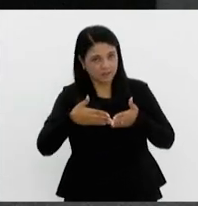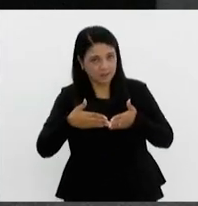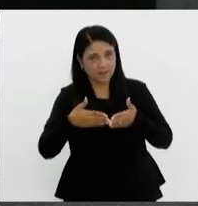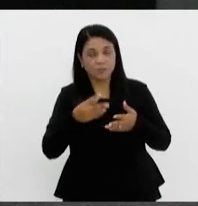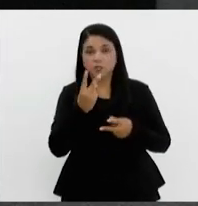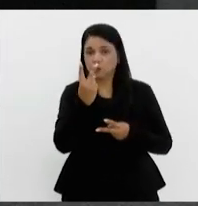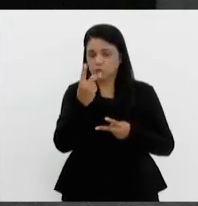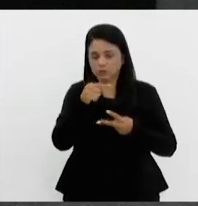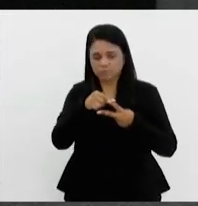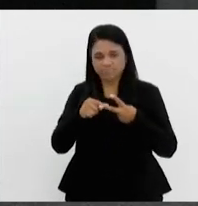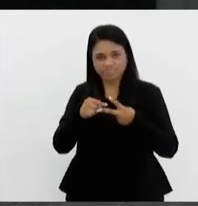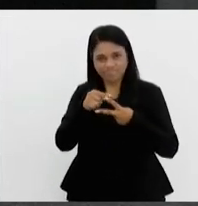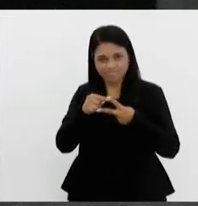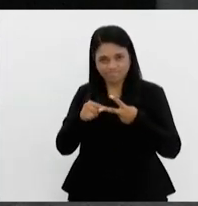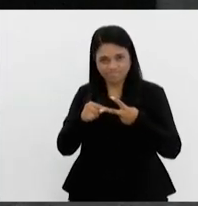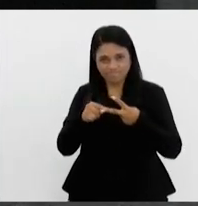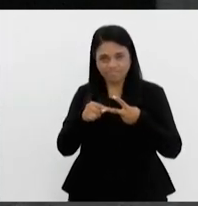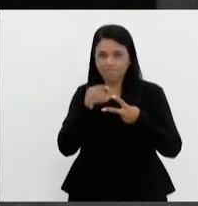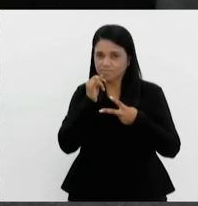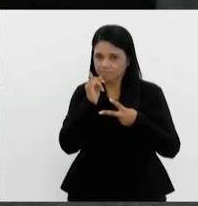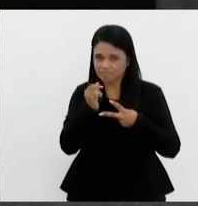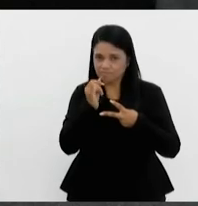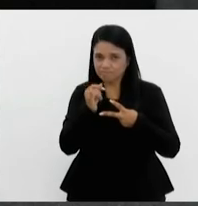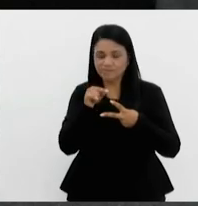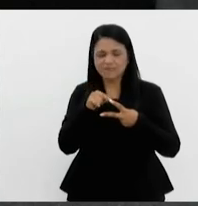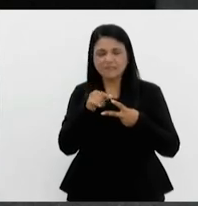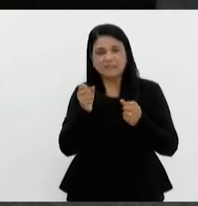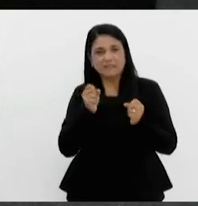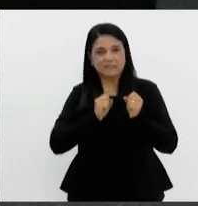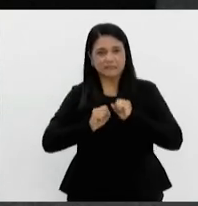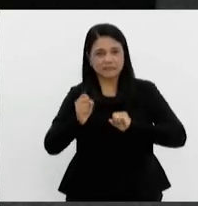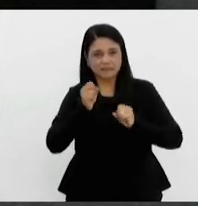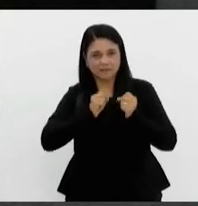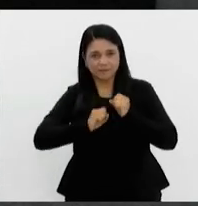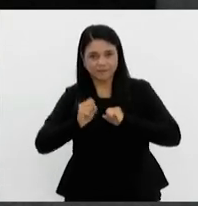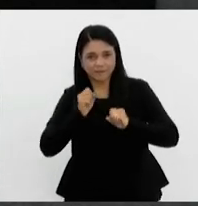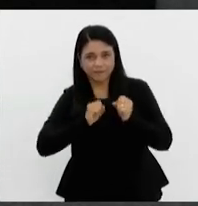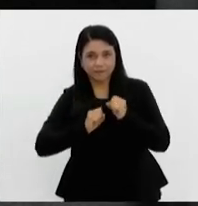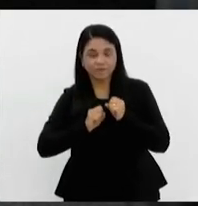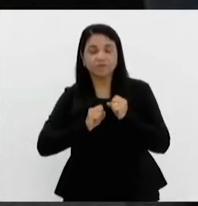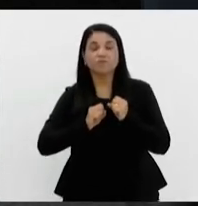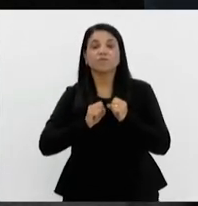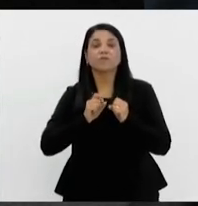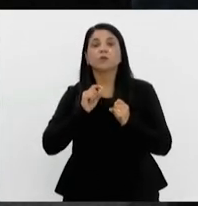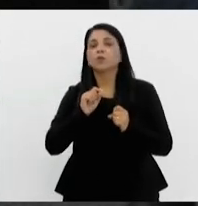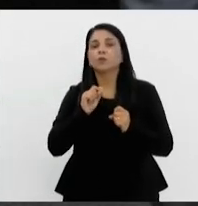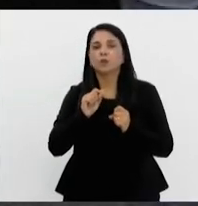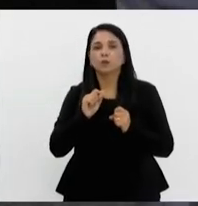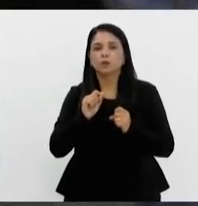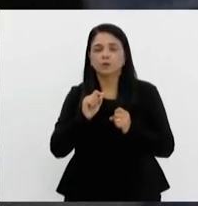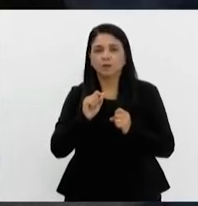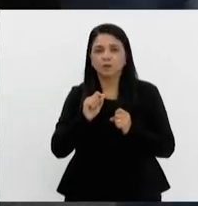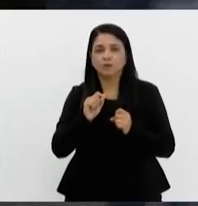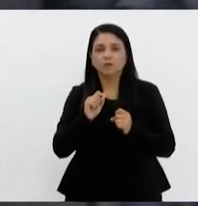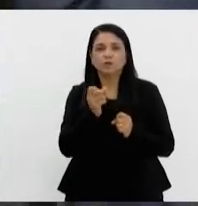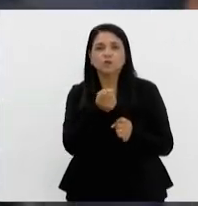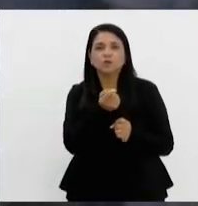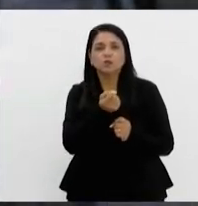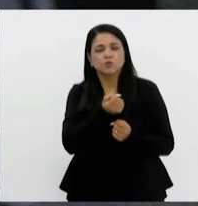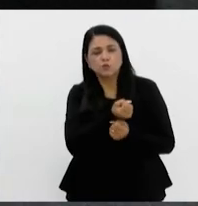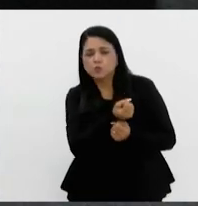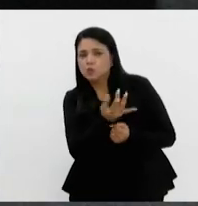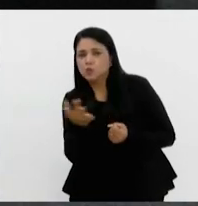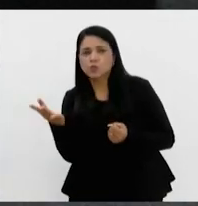duas observações que nos afligiram a partir do número imenso de pessoas